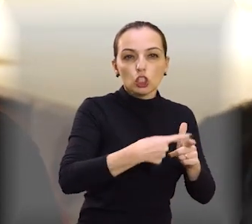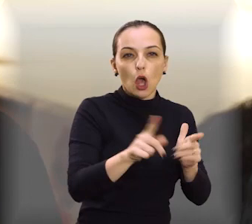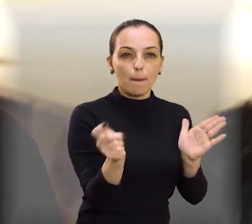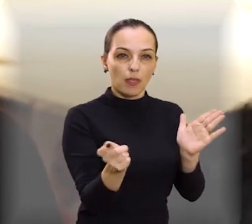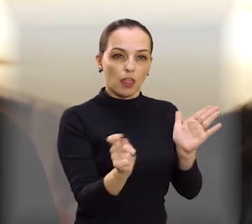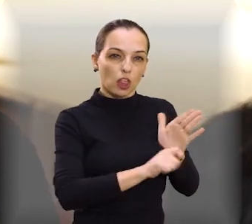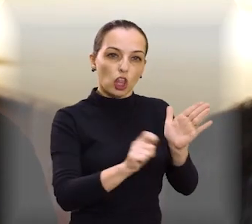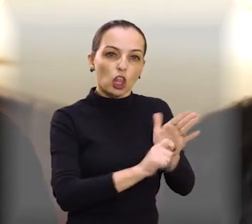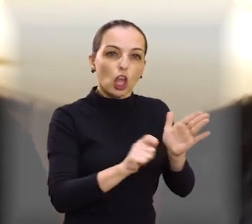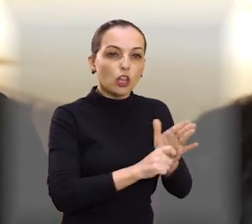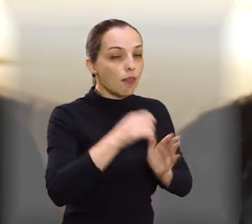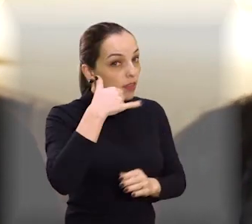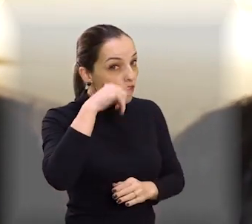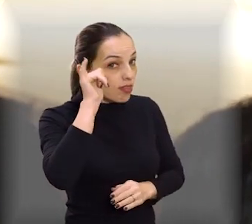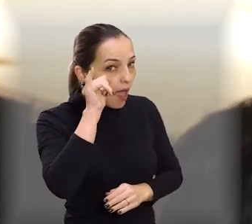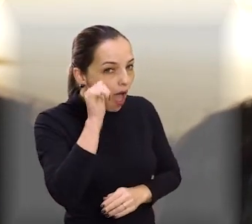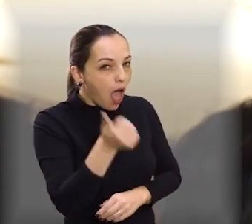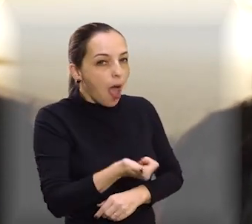das drogas, do álcool,